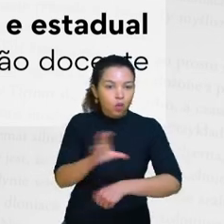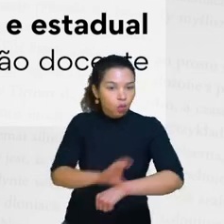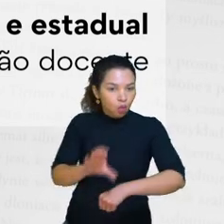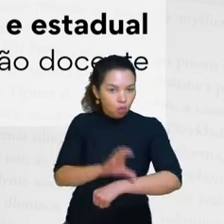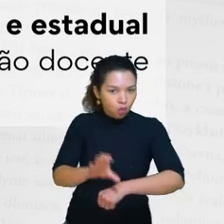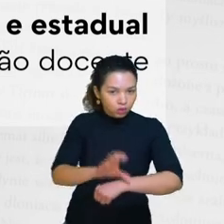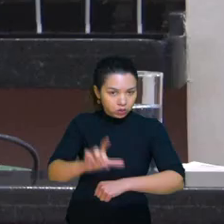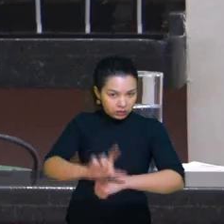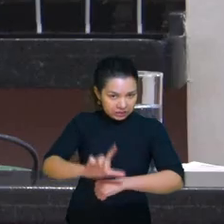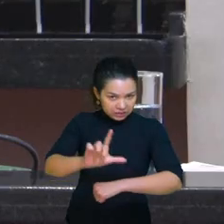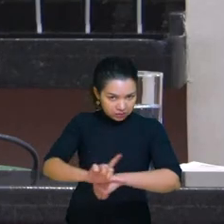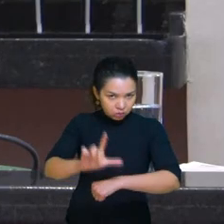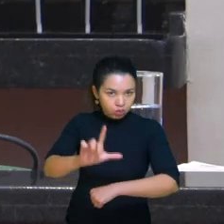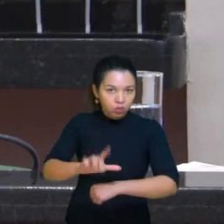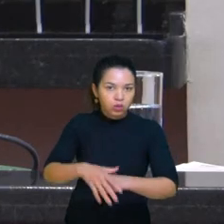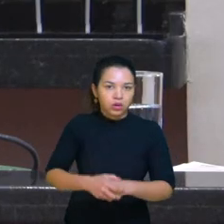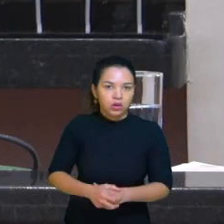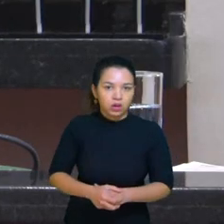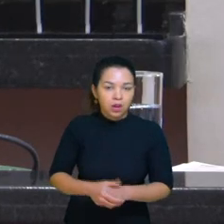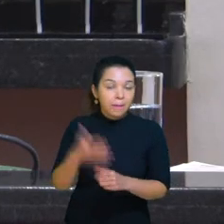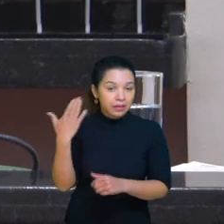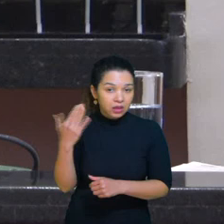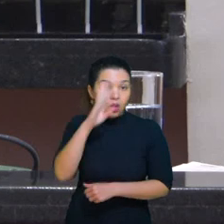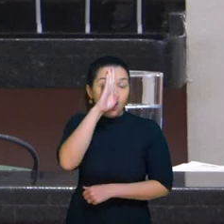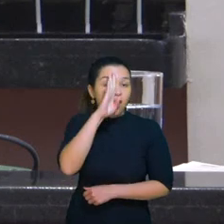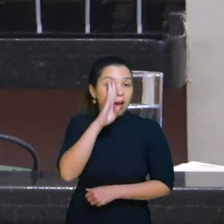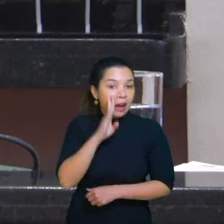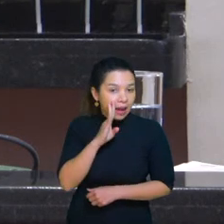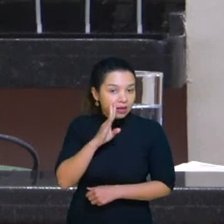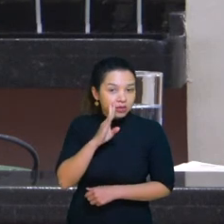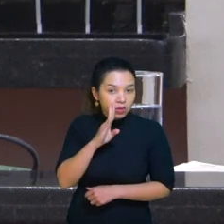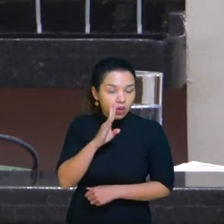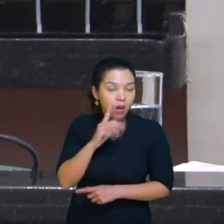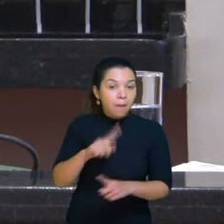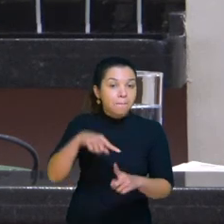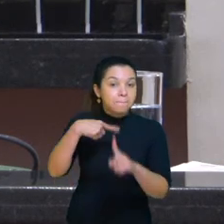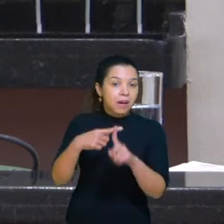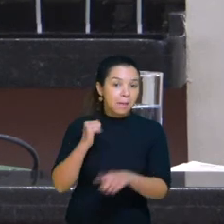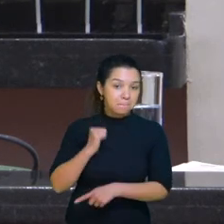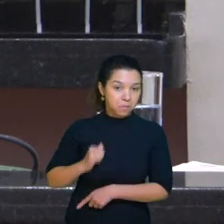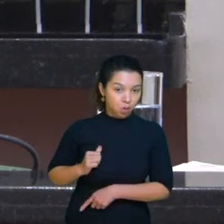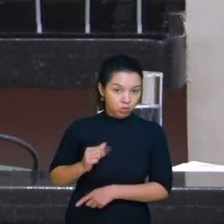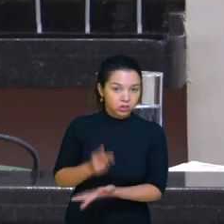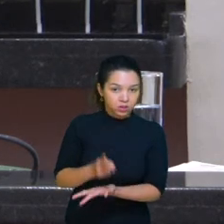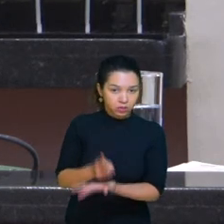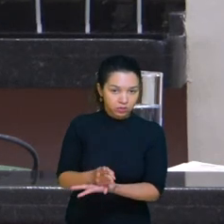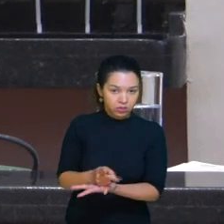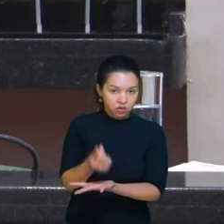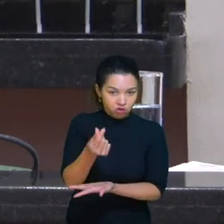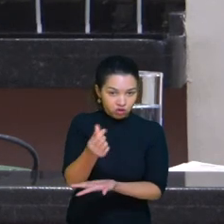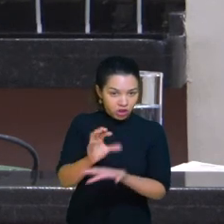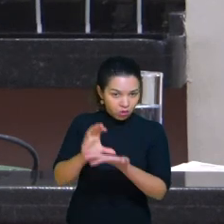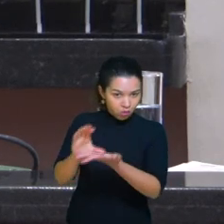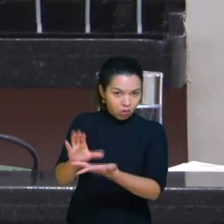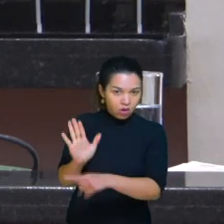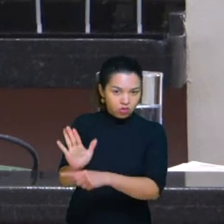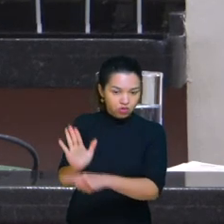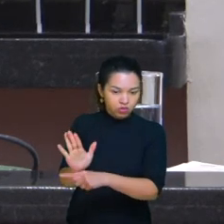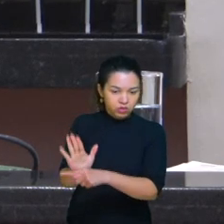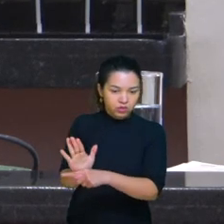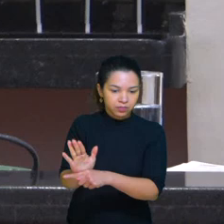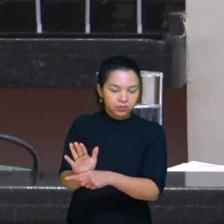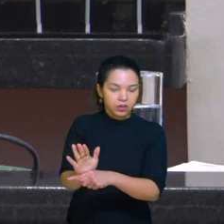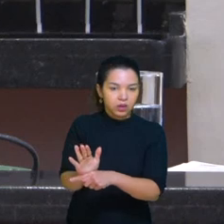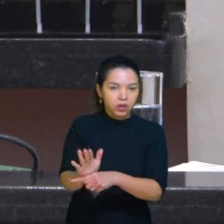licenciatura então eles eram gratuitos e ainda tinha uma bolsa de permanência seja uma ajuda de custo e dependendo do edital esse